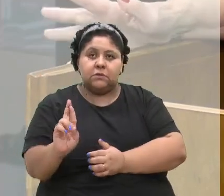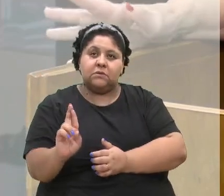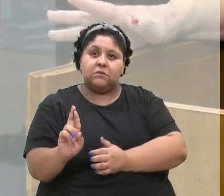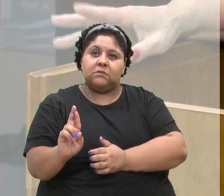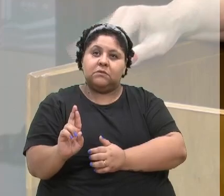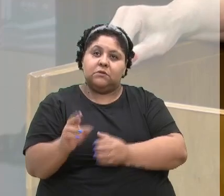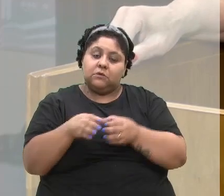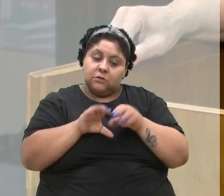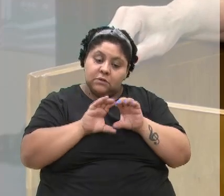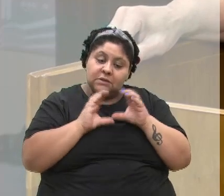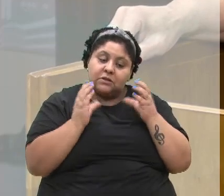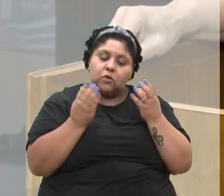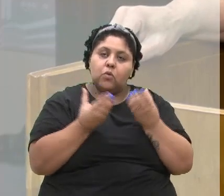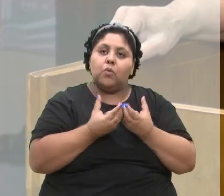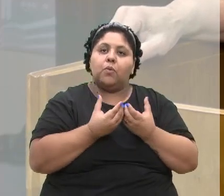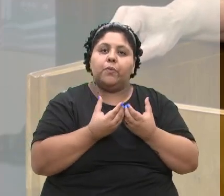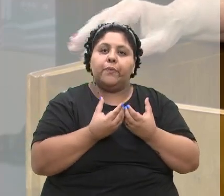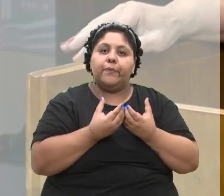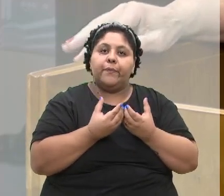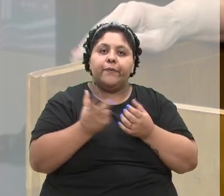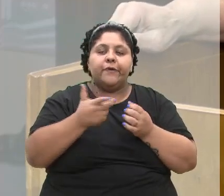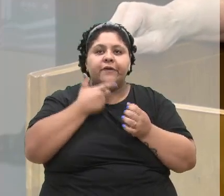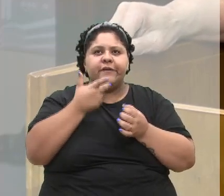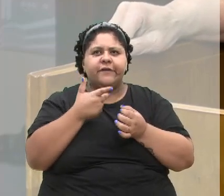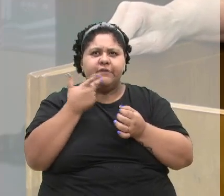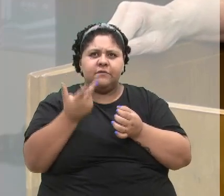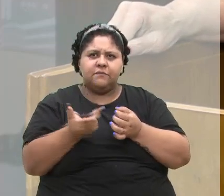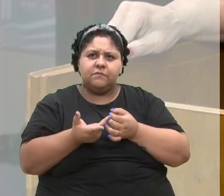das comunidades, e dizer que